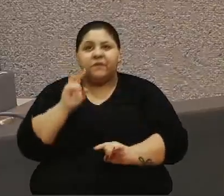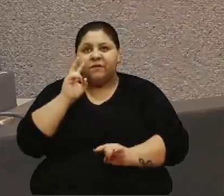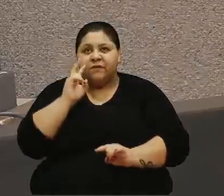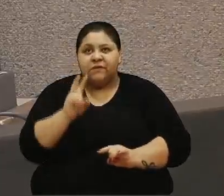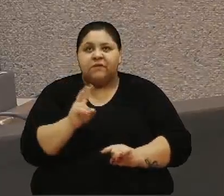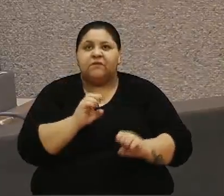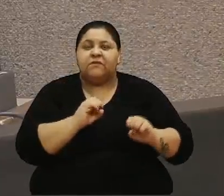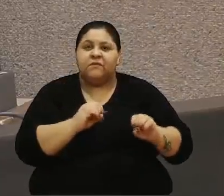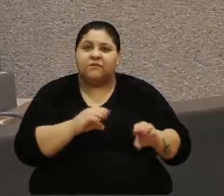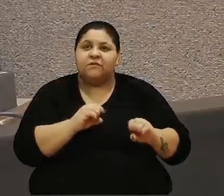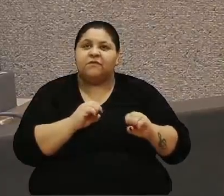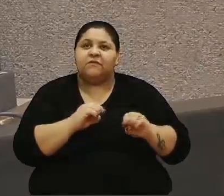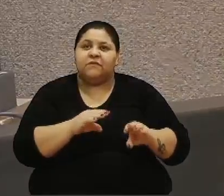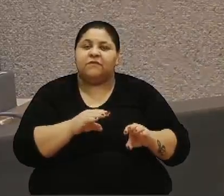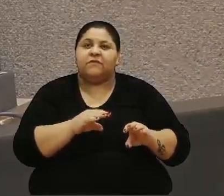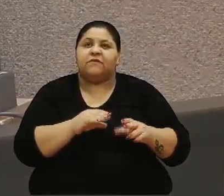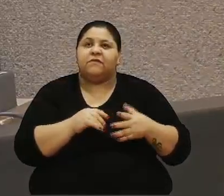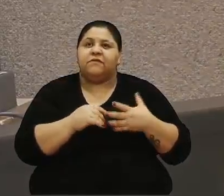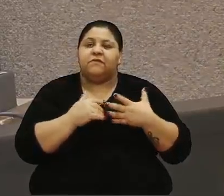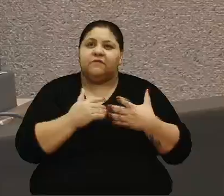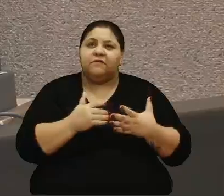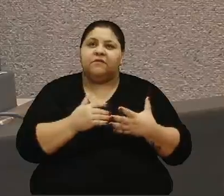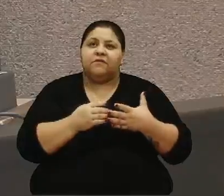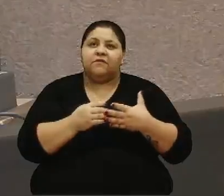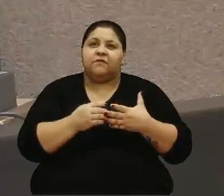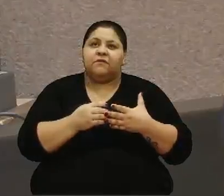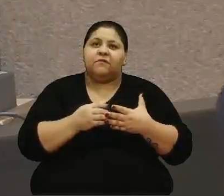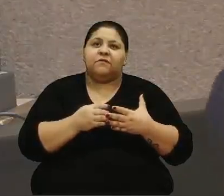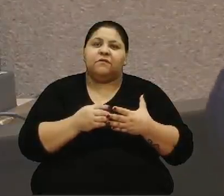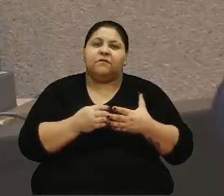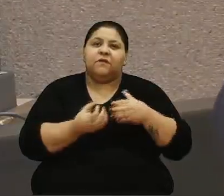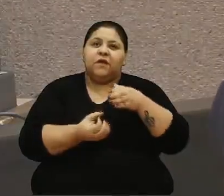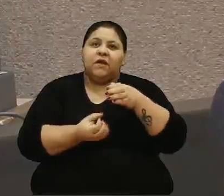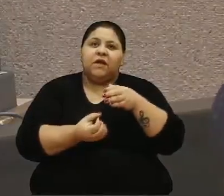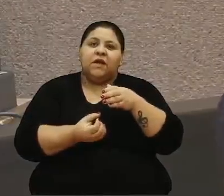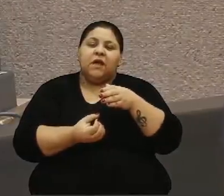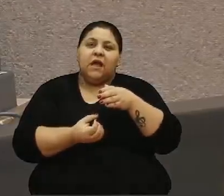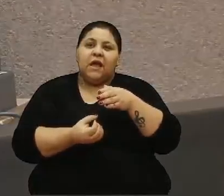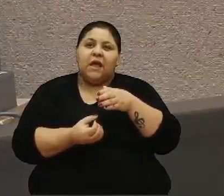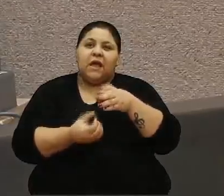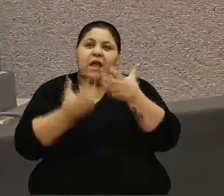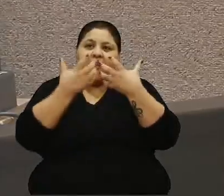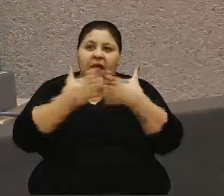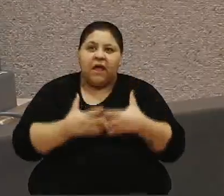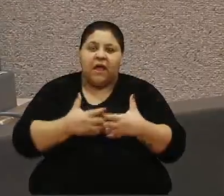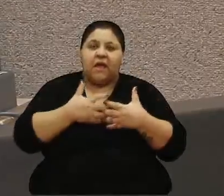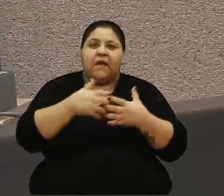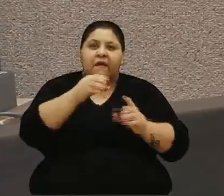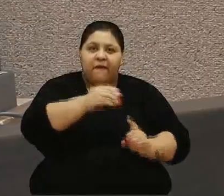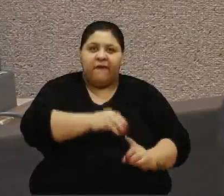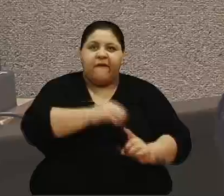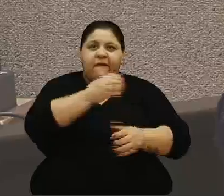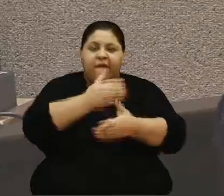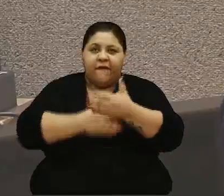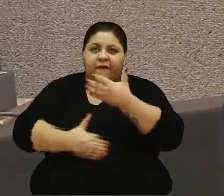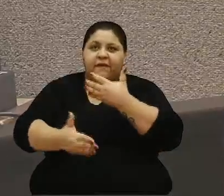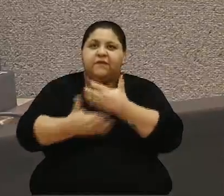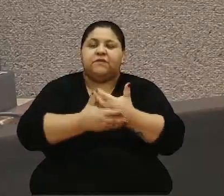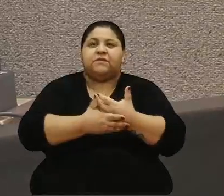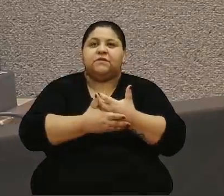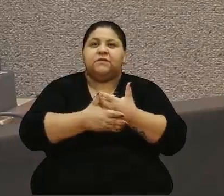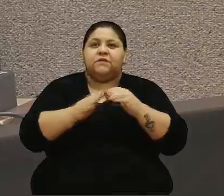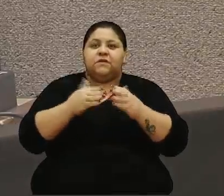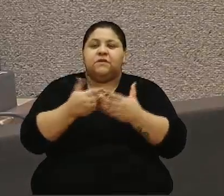a educação ambiental realmente funcionando no nosso município e principalmente em todas as escolas, né?